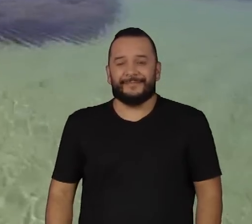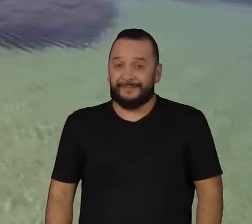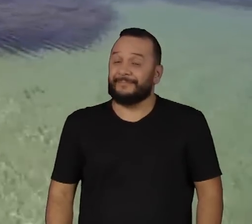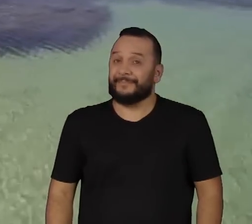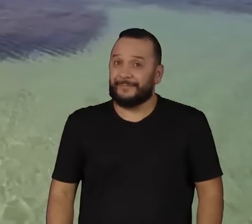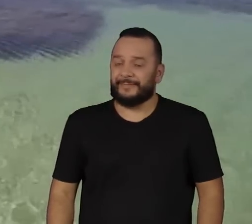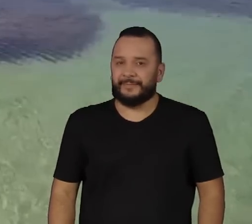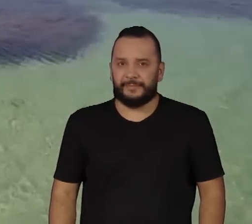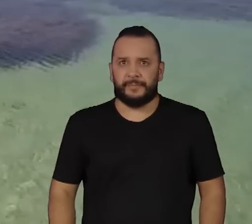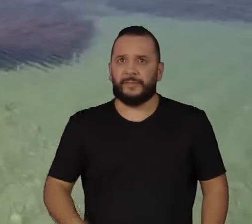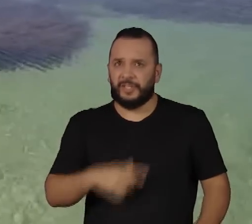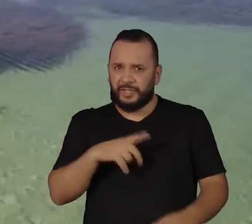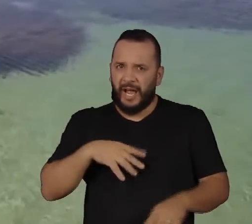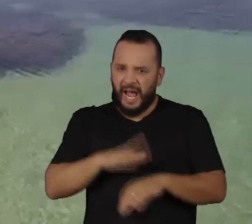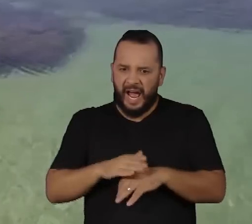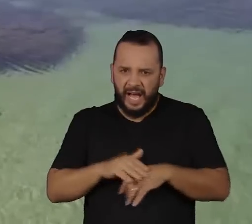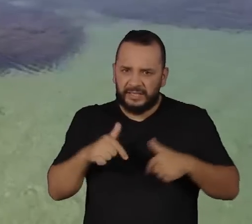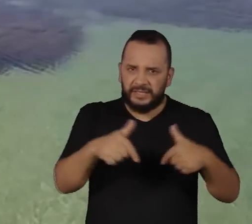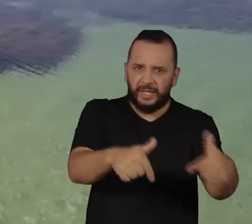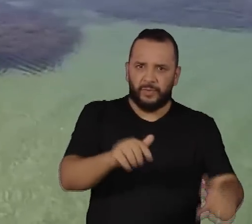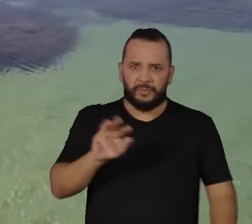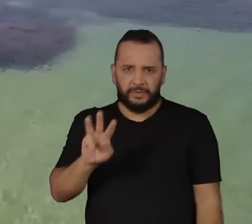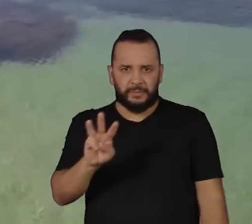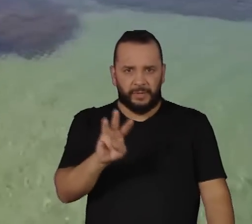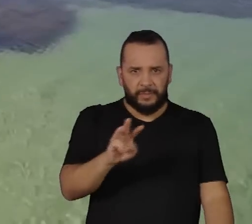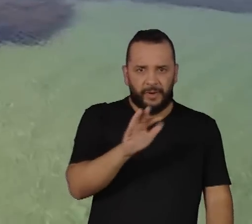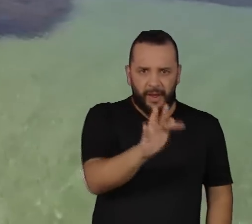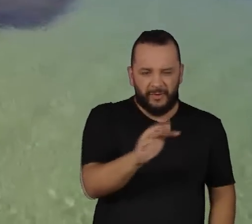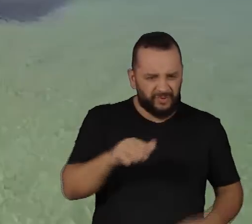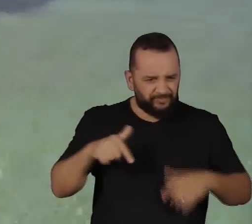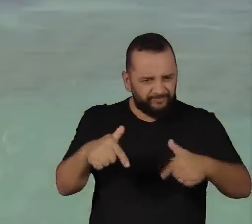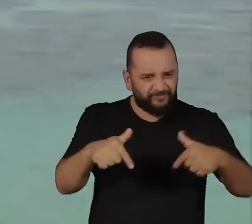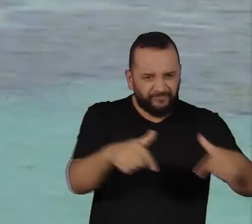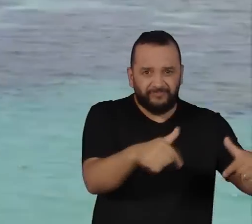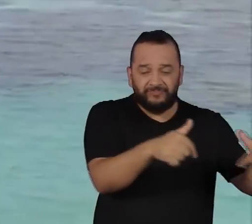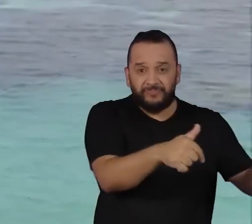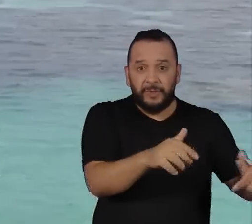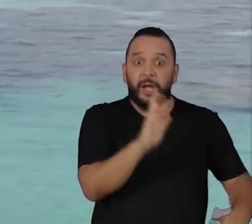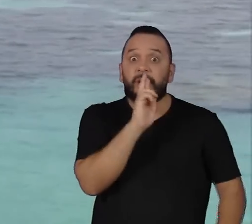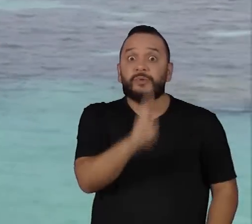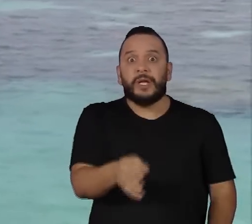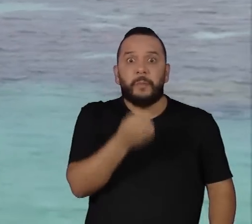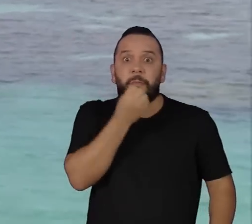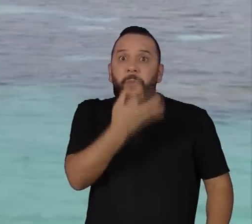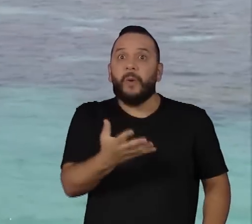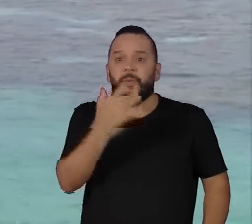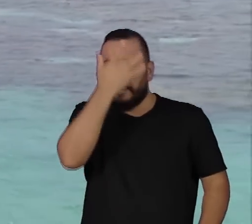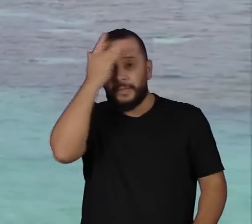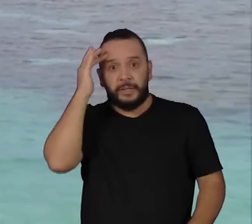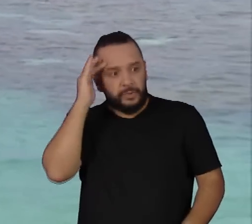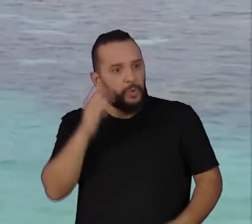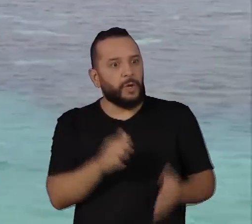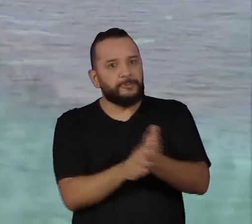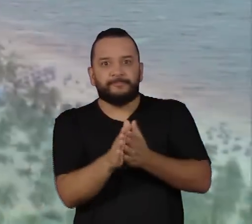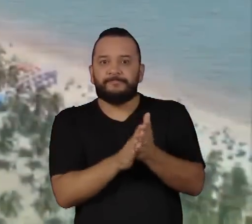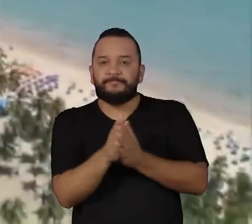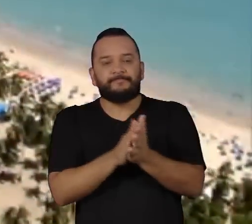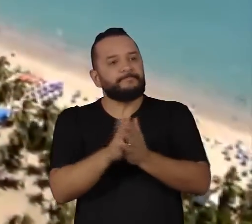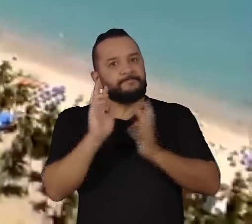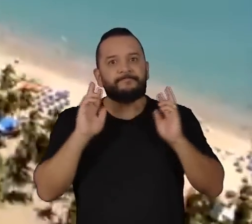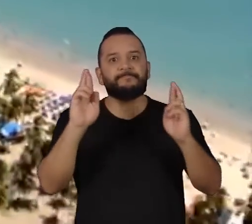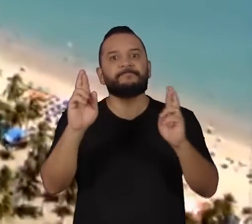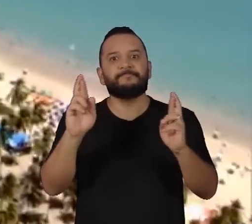Os resultados da iniciativa do WWF e parceiros têm animado os pesquisadores. Já foram reabilitados